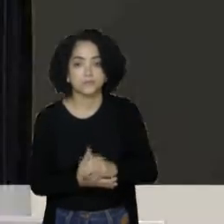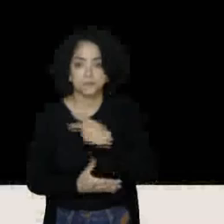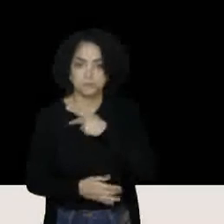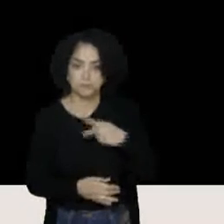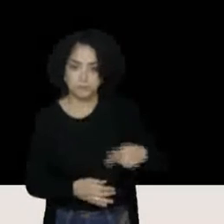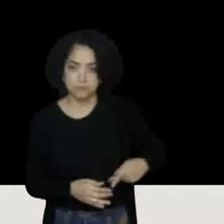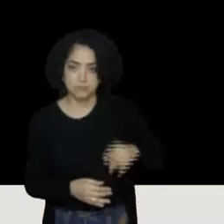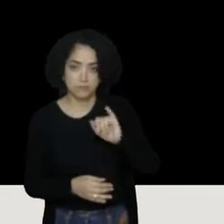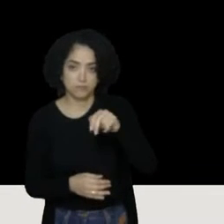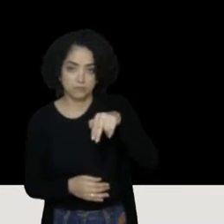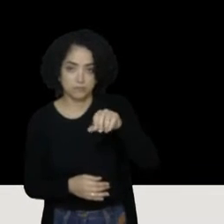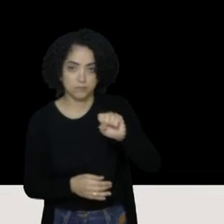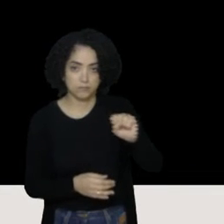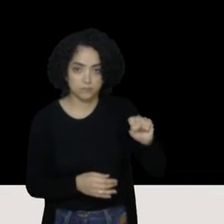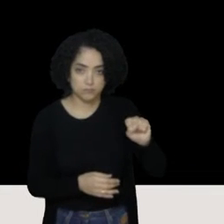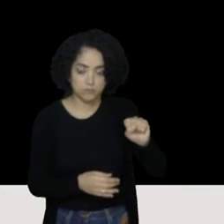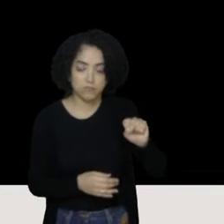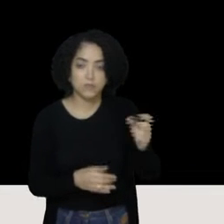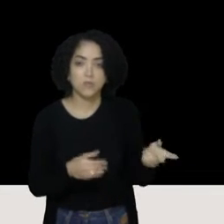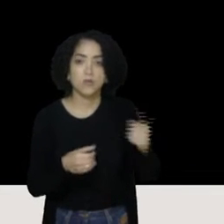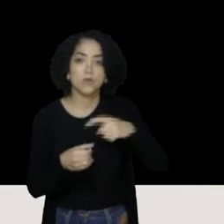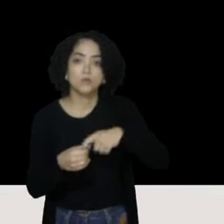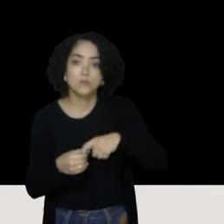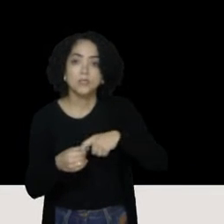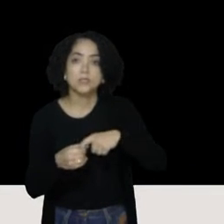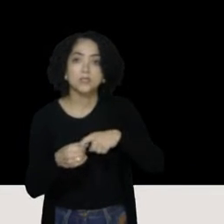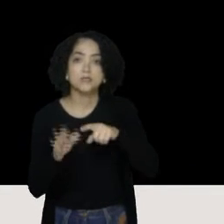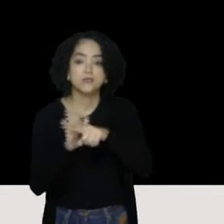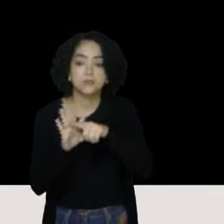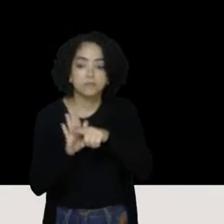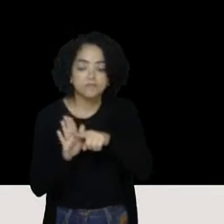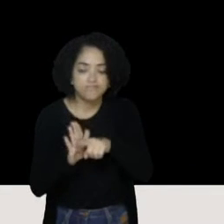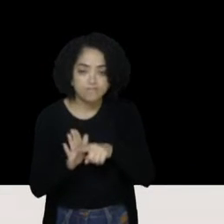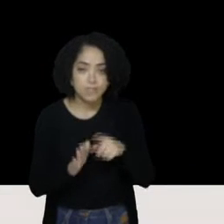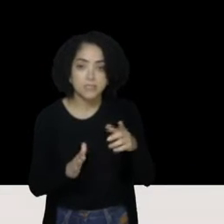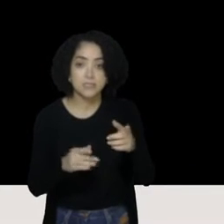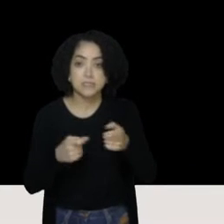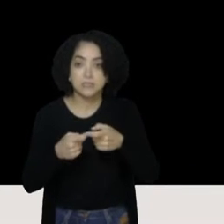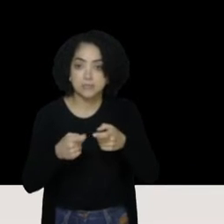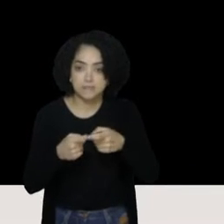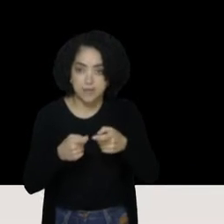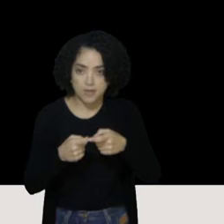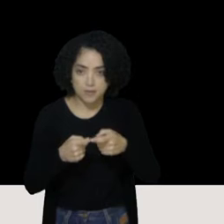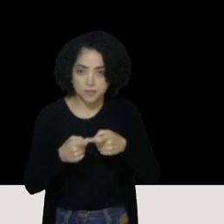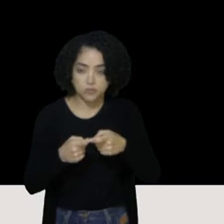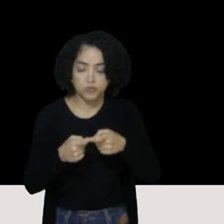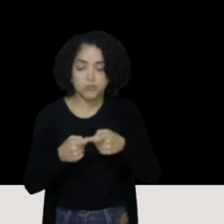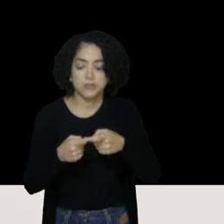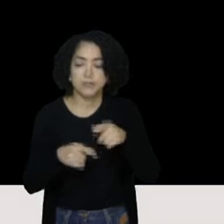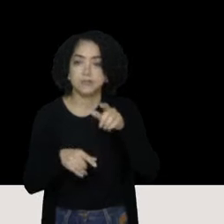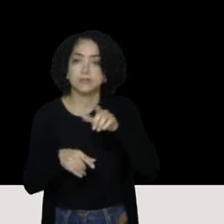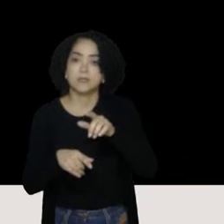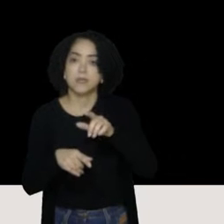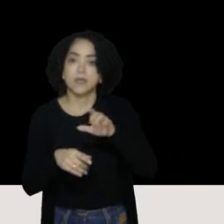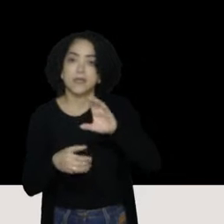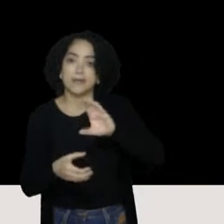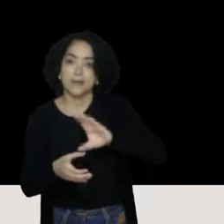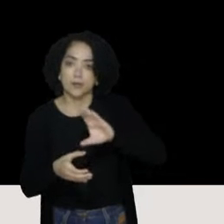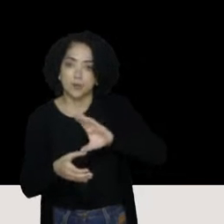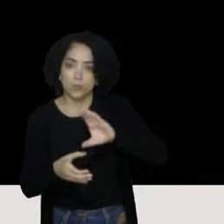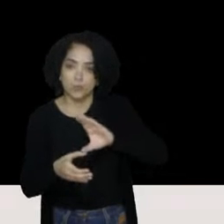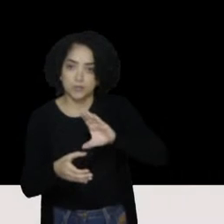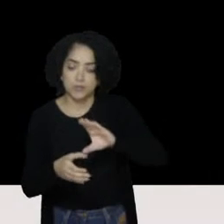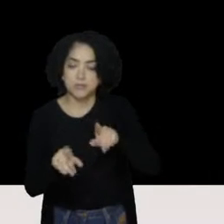o retorno das perícias médicas no município de Canoinhas, Santa Catarina, e ainda a realização